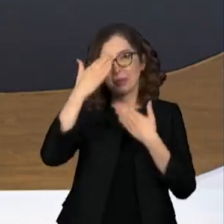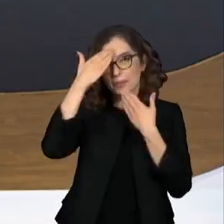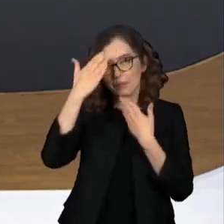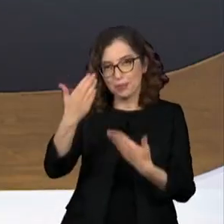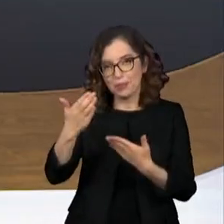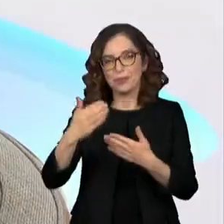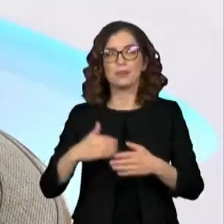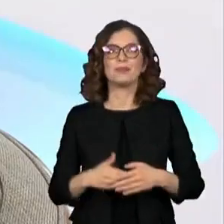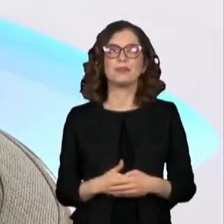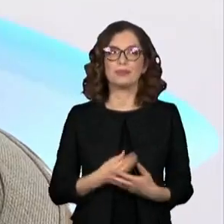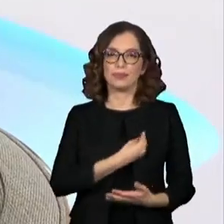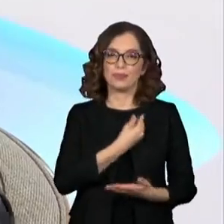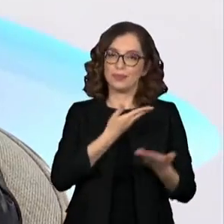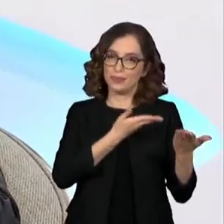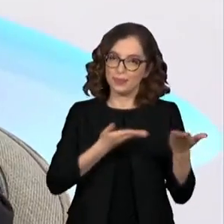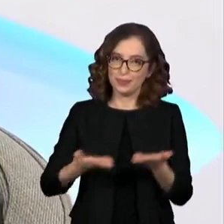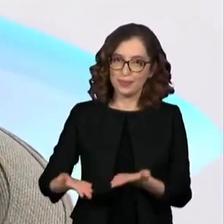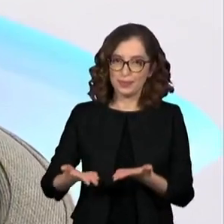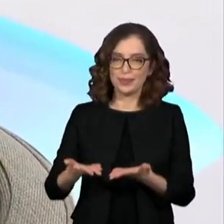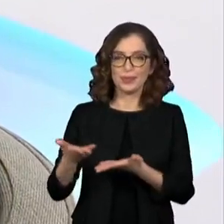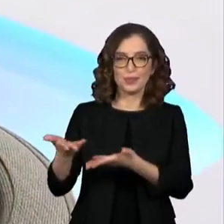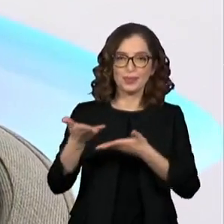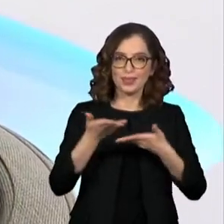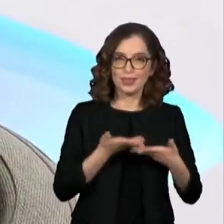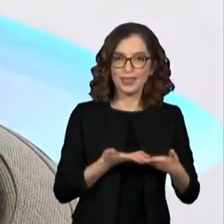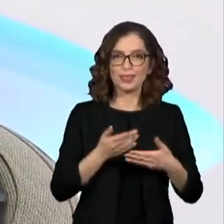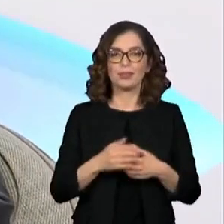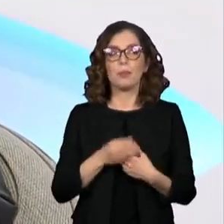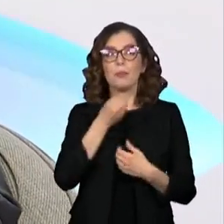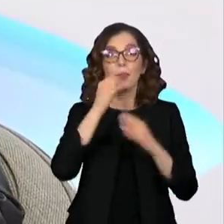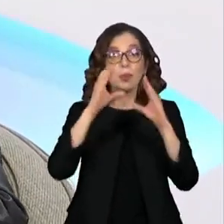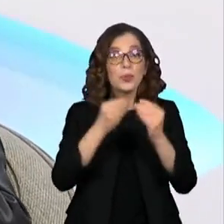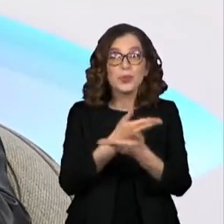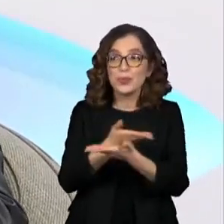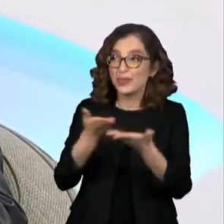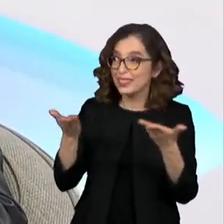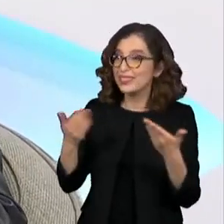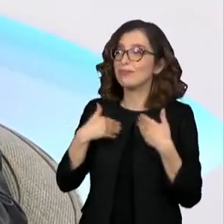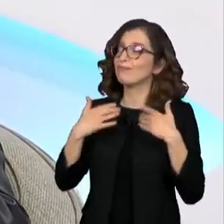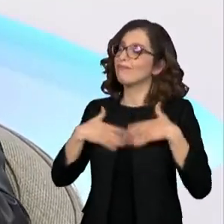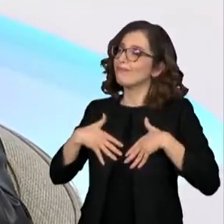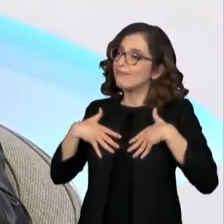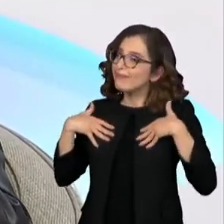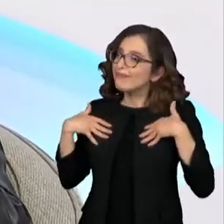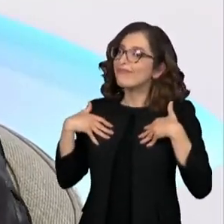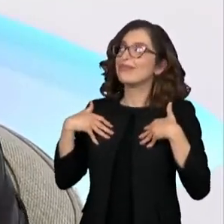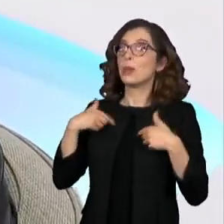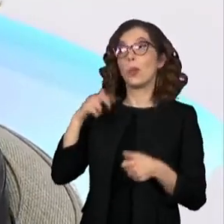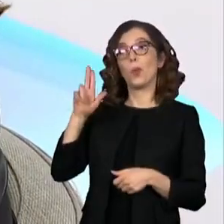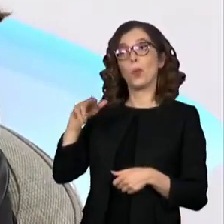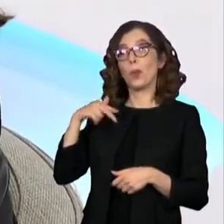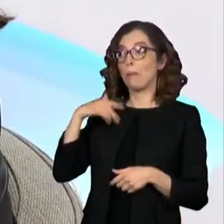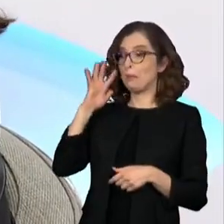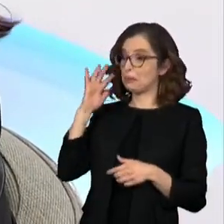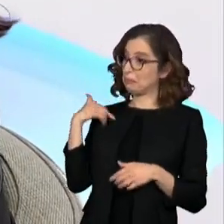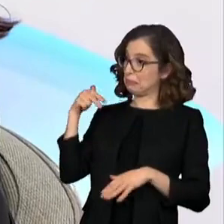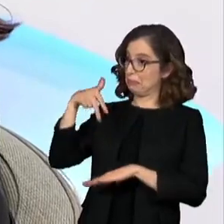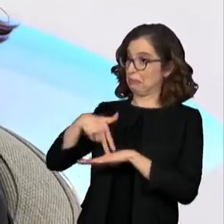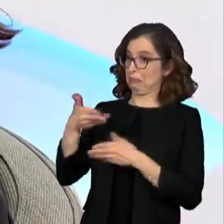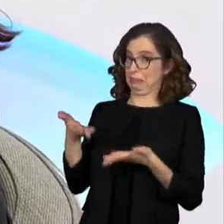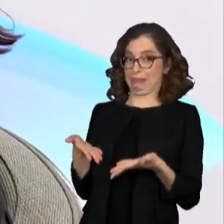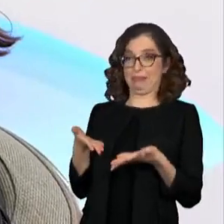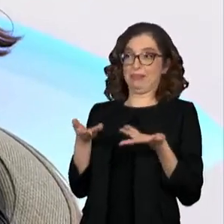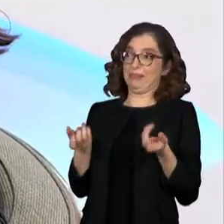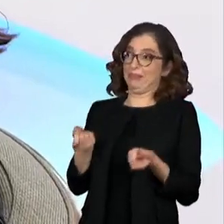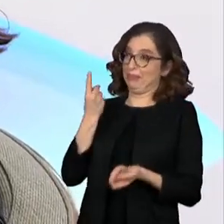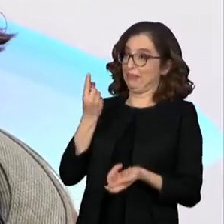aceitado o nosso convite. Boa noite, Vera. Boa noite a todos. Estou muito feliz, assim, nunca me imaginei no centro, verdadeiramente, mas lá no fundinho eu